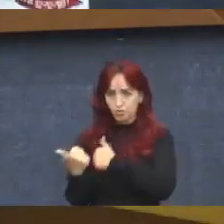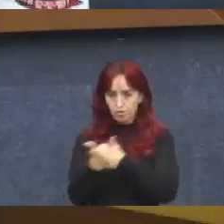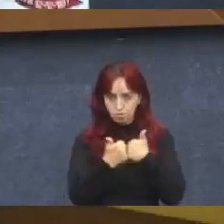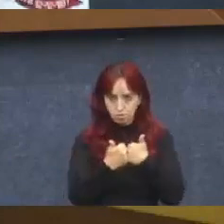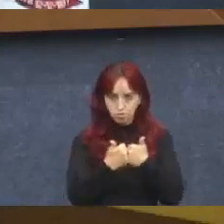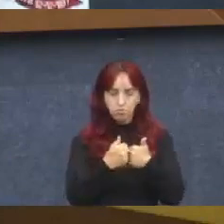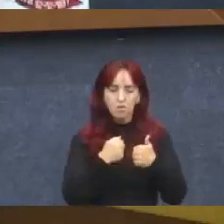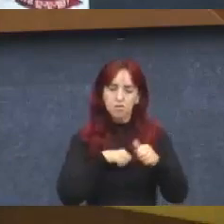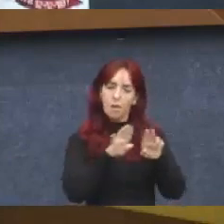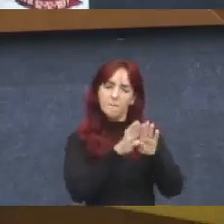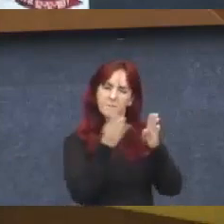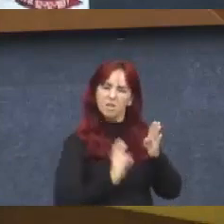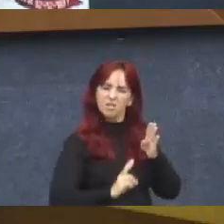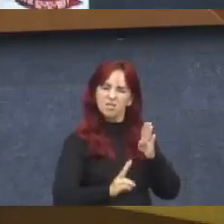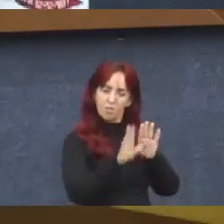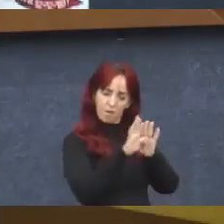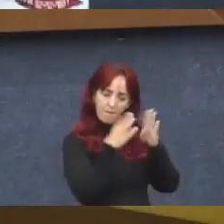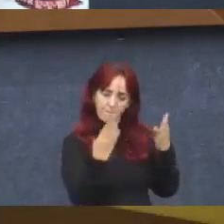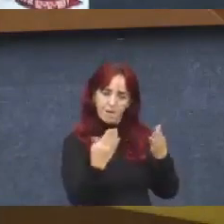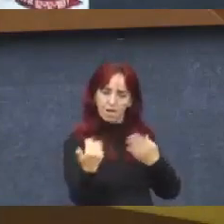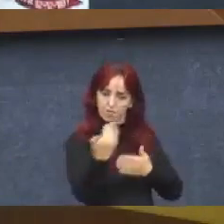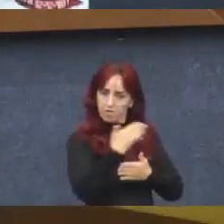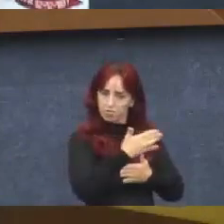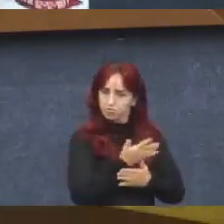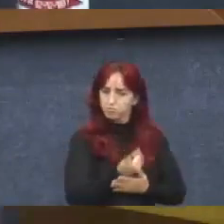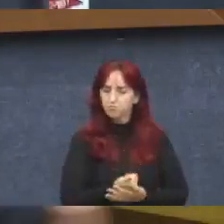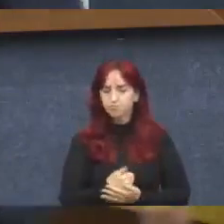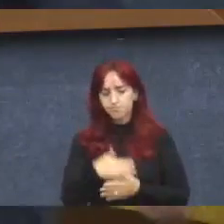portas estarão sempre abertas para o senhor. Obrigado.